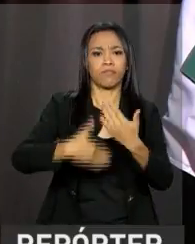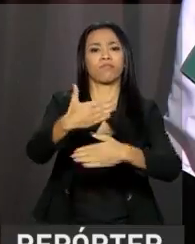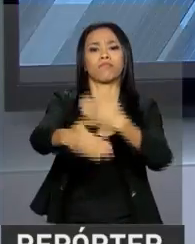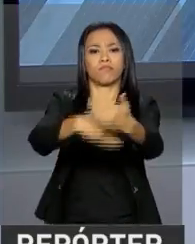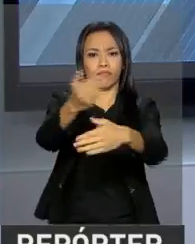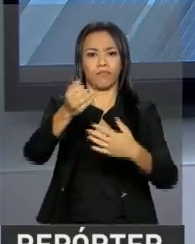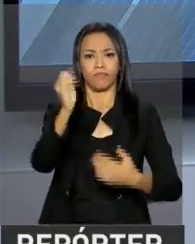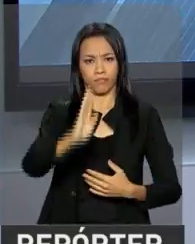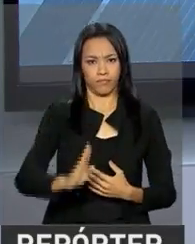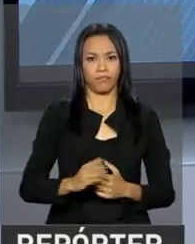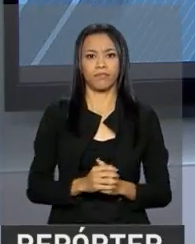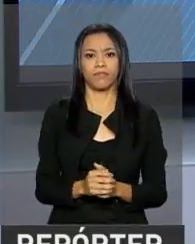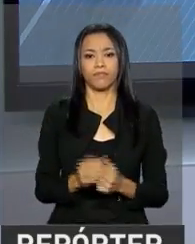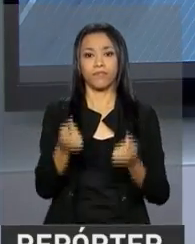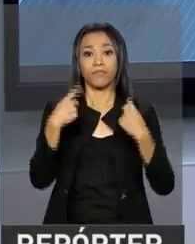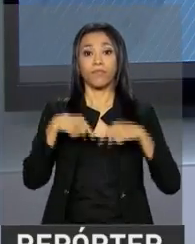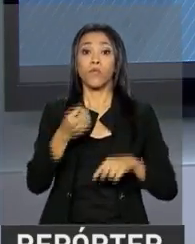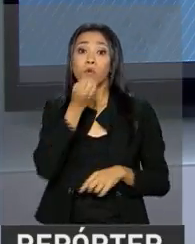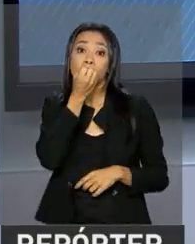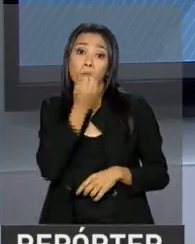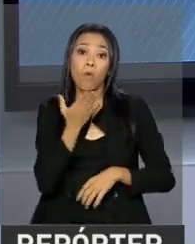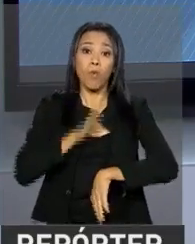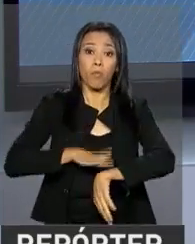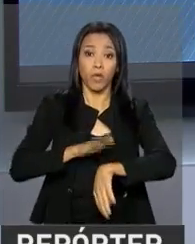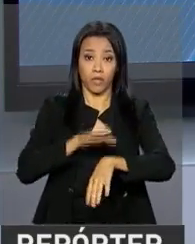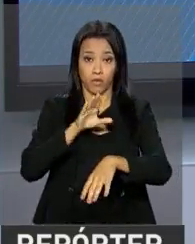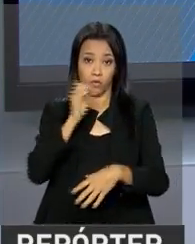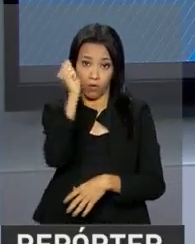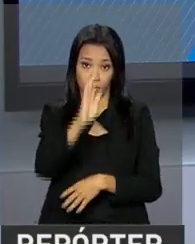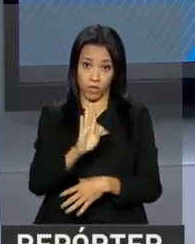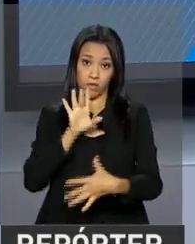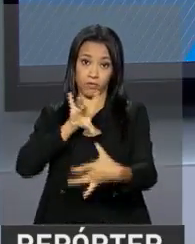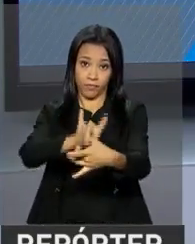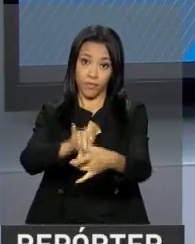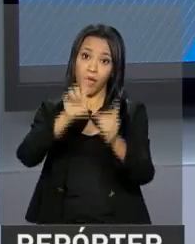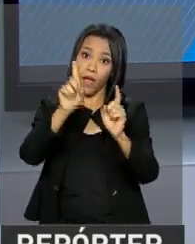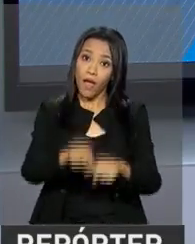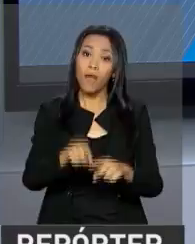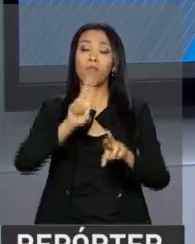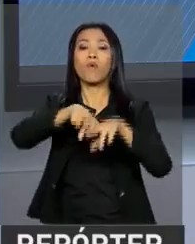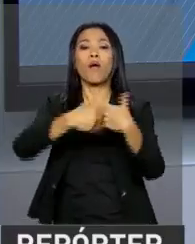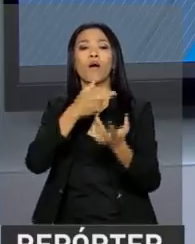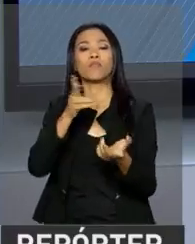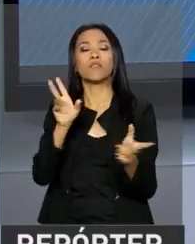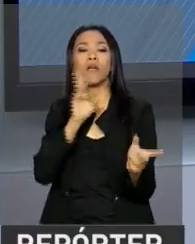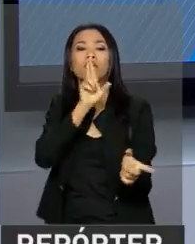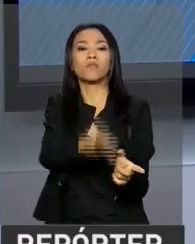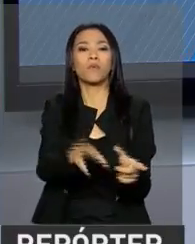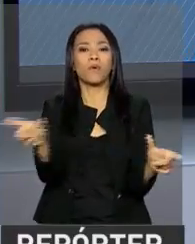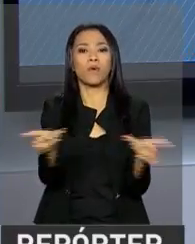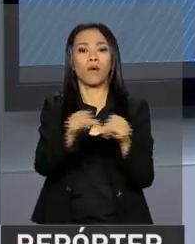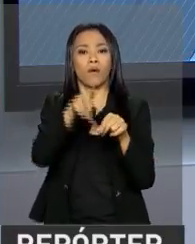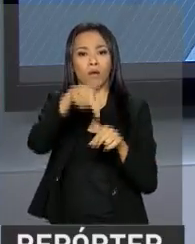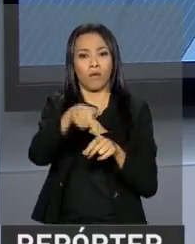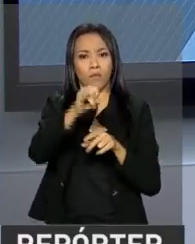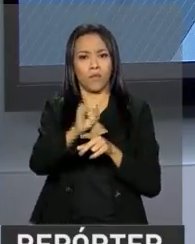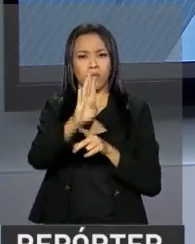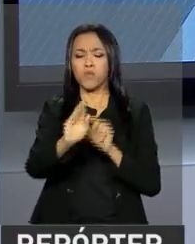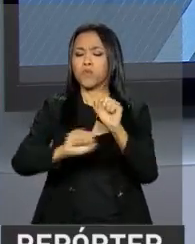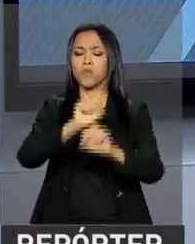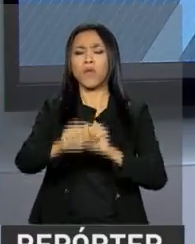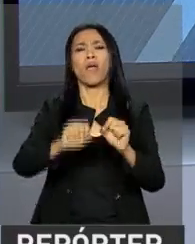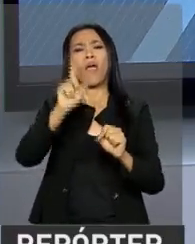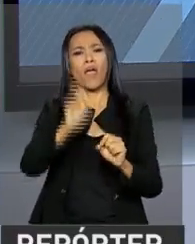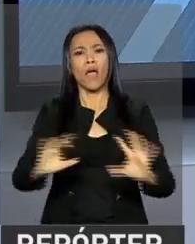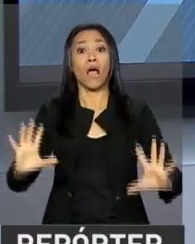sustentável. E o bom momento que o Brasil passa refletiu no resultado do Produto Interno Bruto. O PIB, que é a soma de